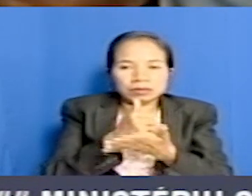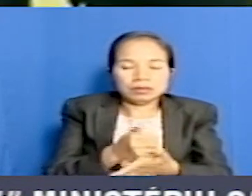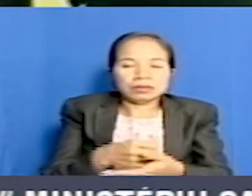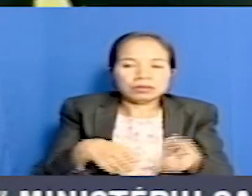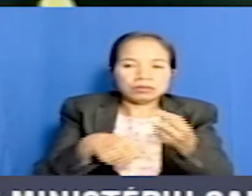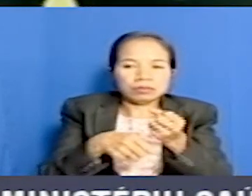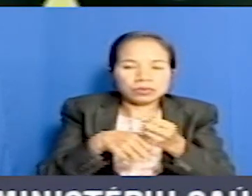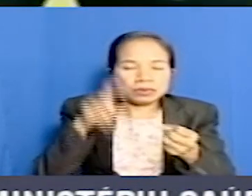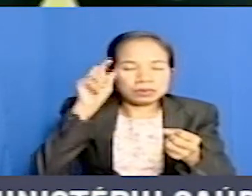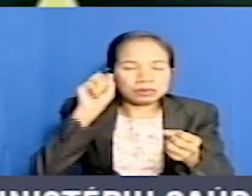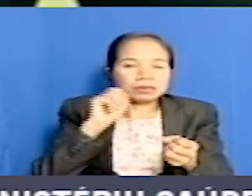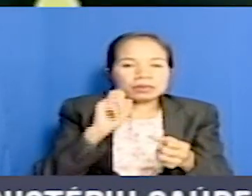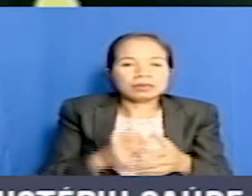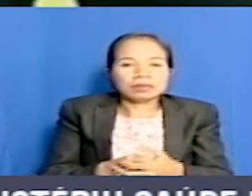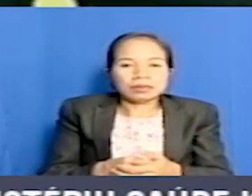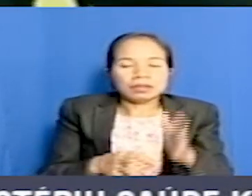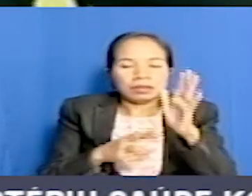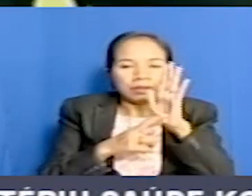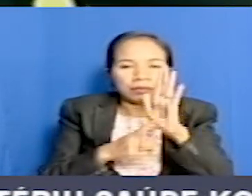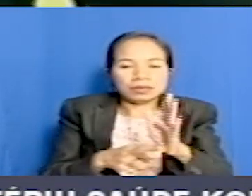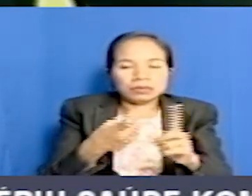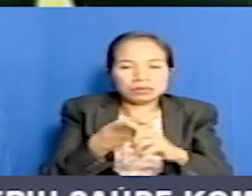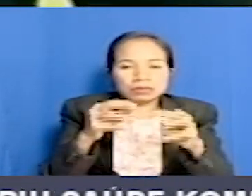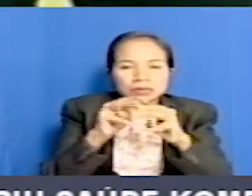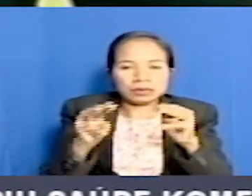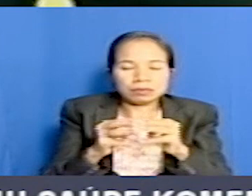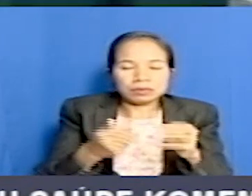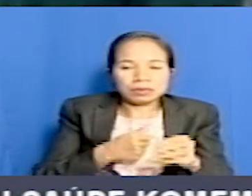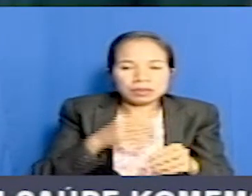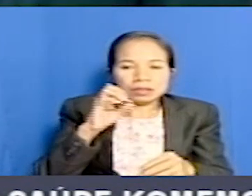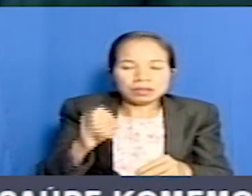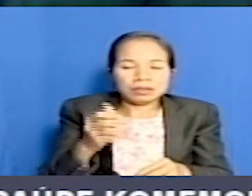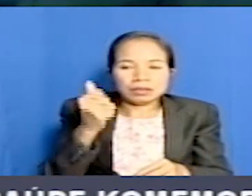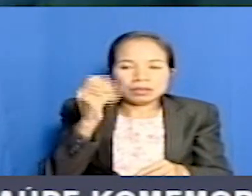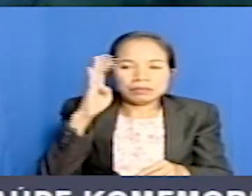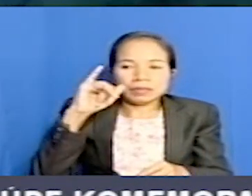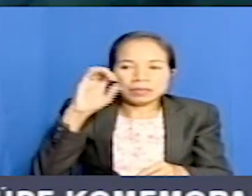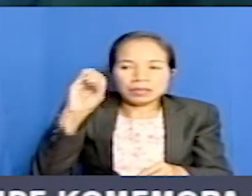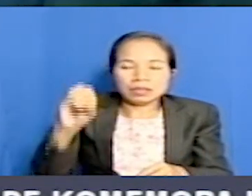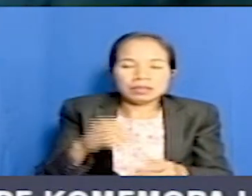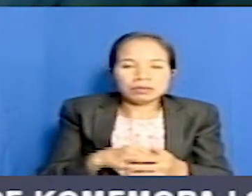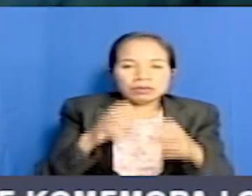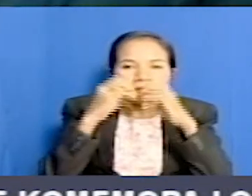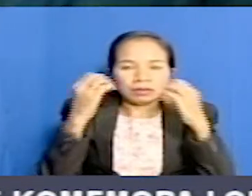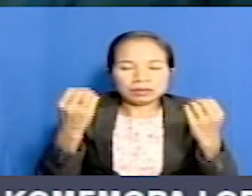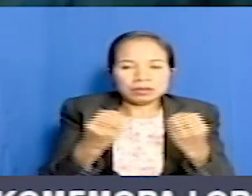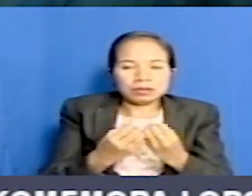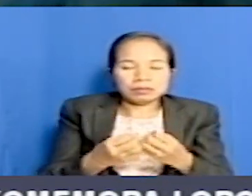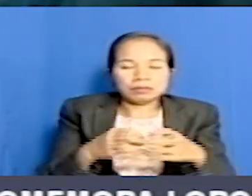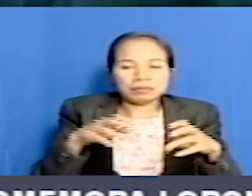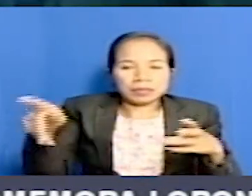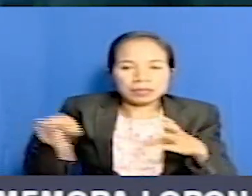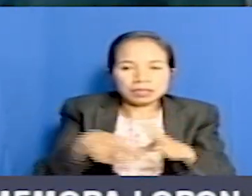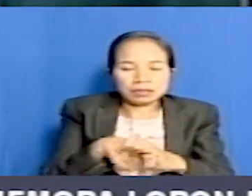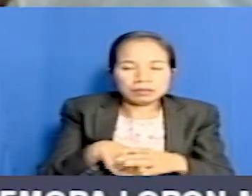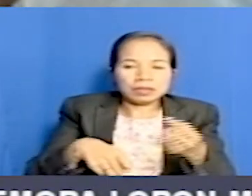sanana representante emposado husi municipio Wainaru Abilio Magno Hateten organização rola parte